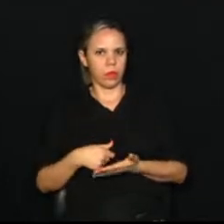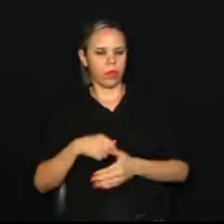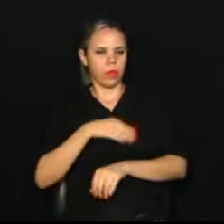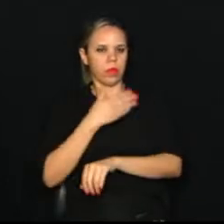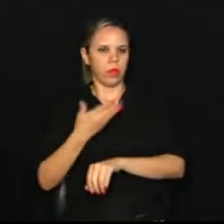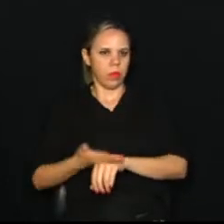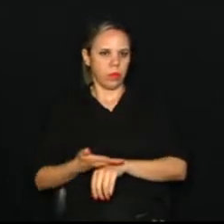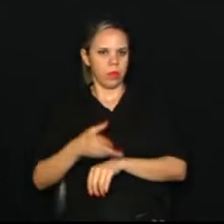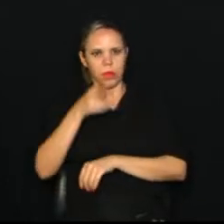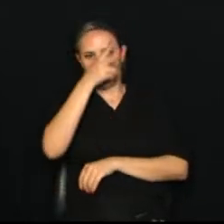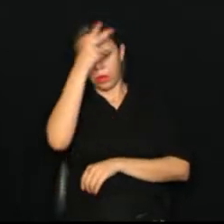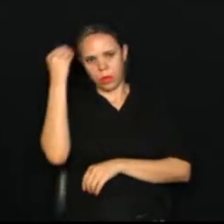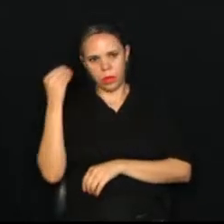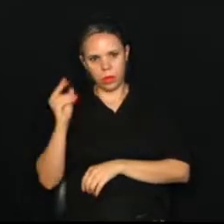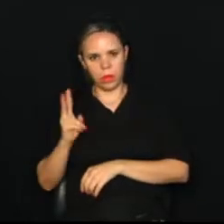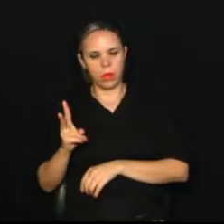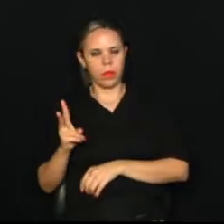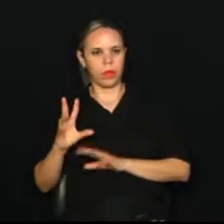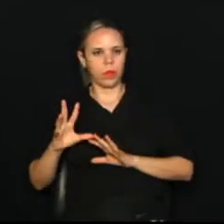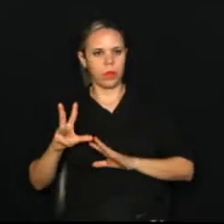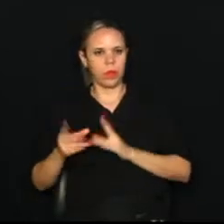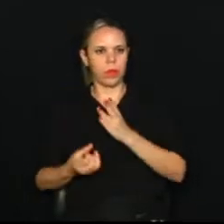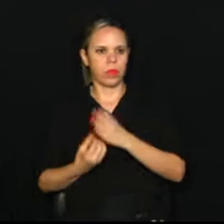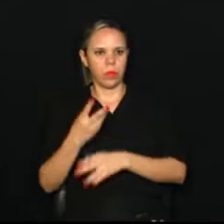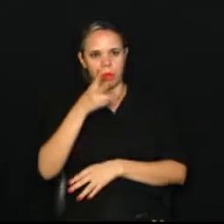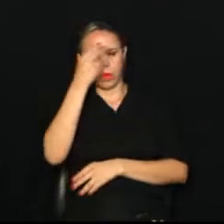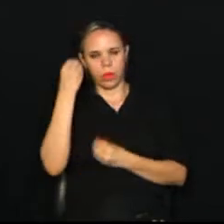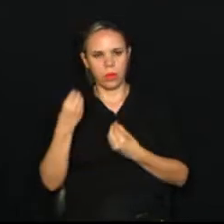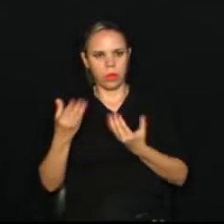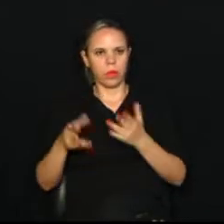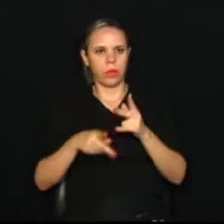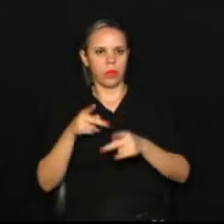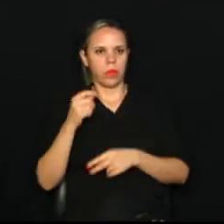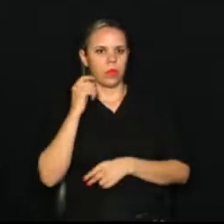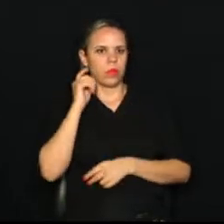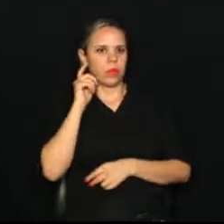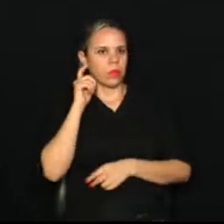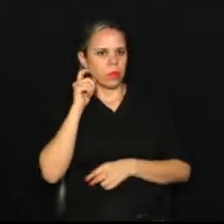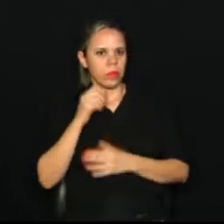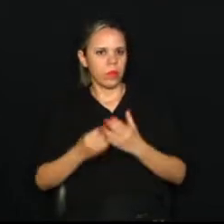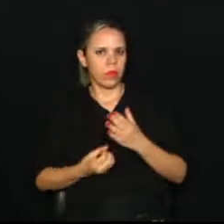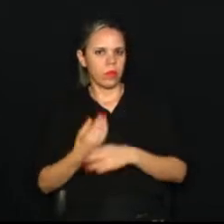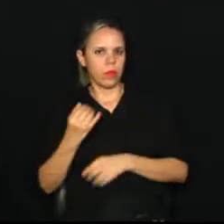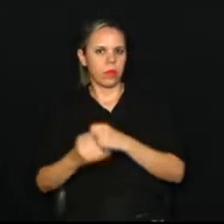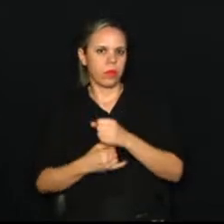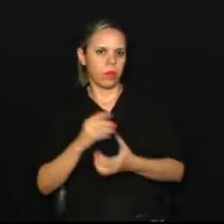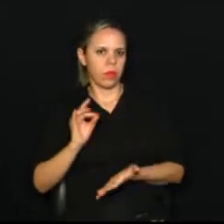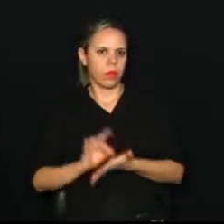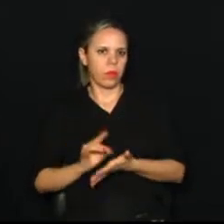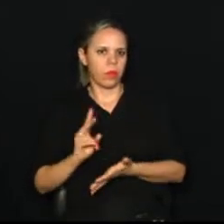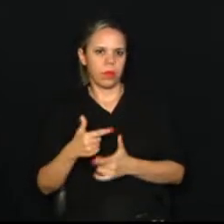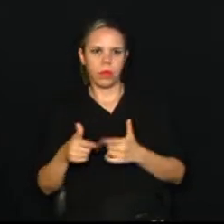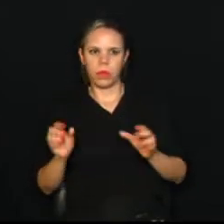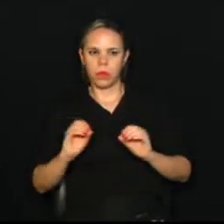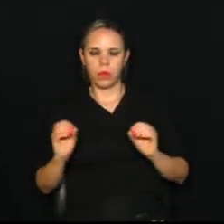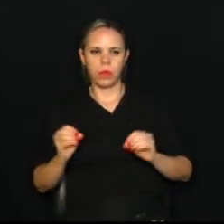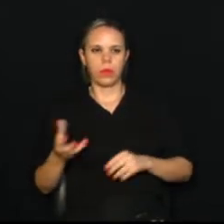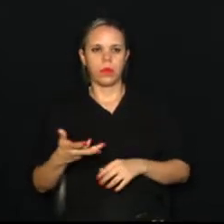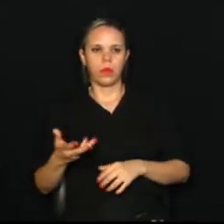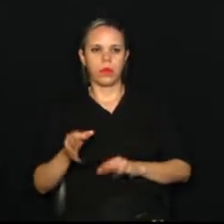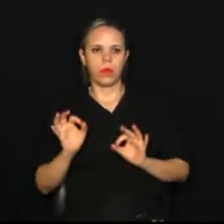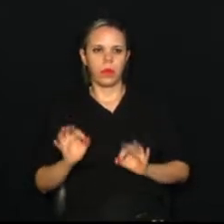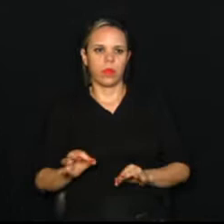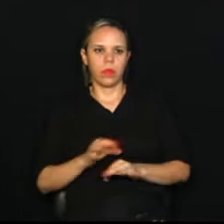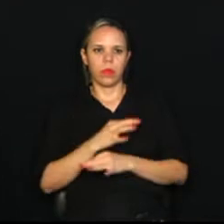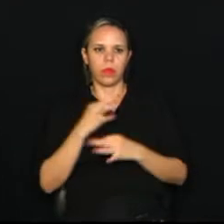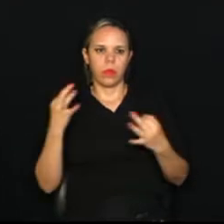pela prefeitura para que tudo que a prefeitura oferece à população aconteça de fato, sem problema, com velocidade, de